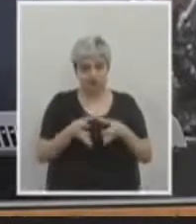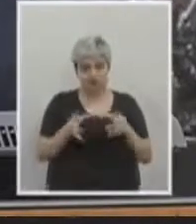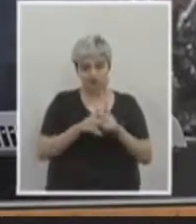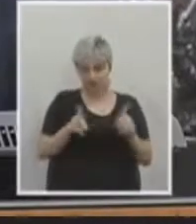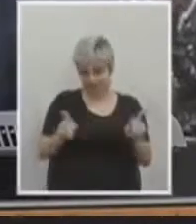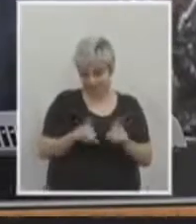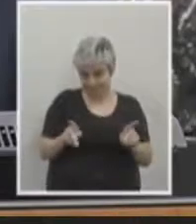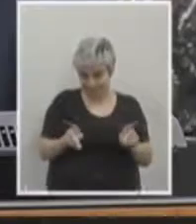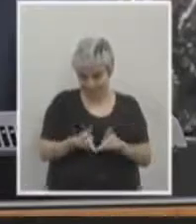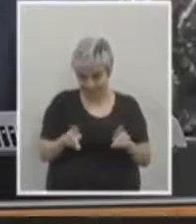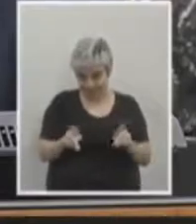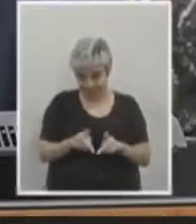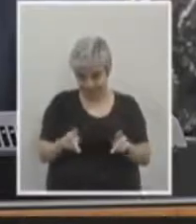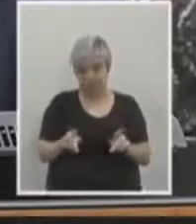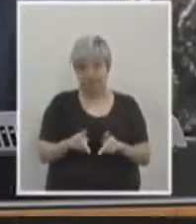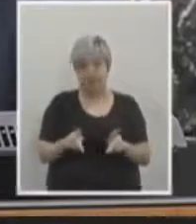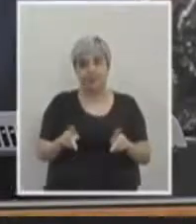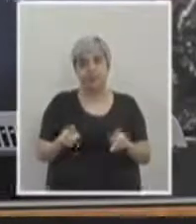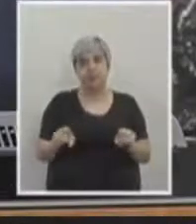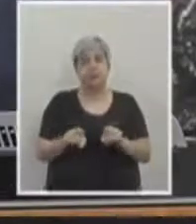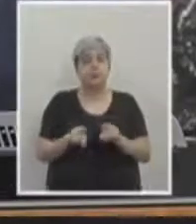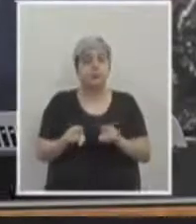ela contraria a lei